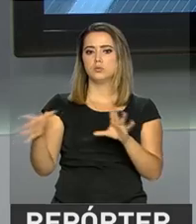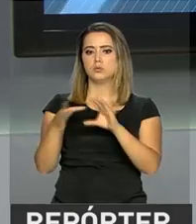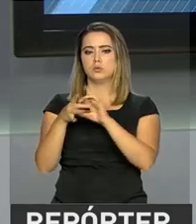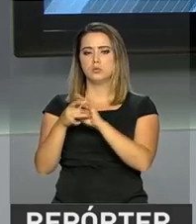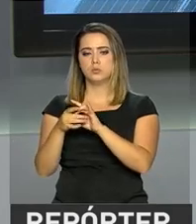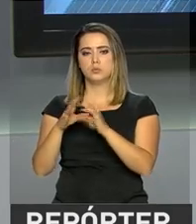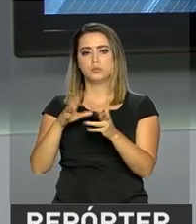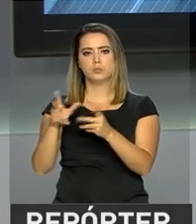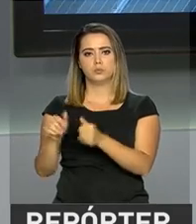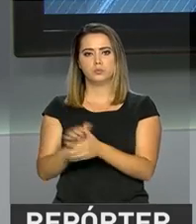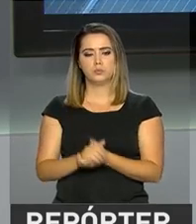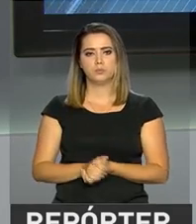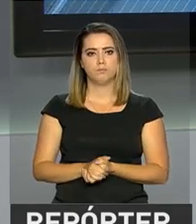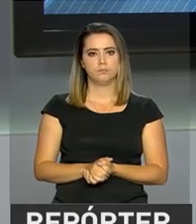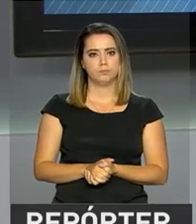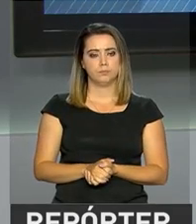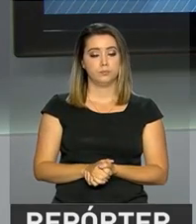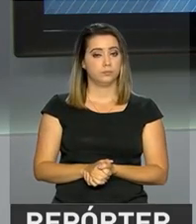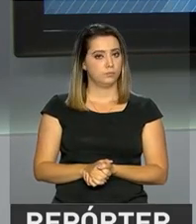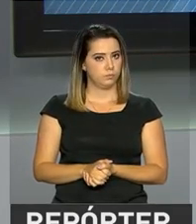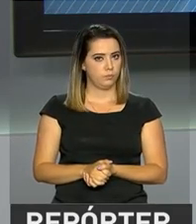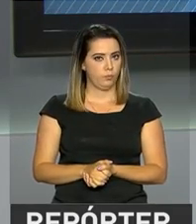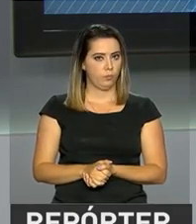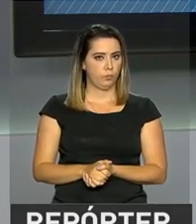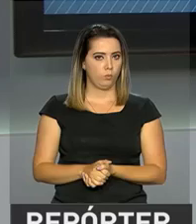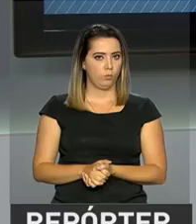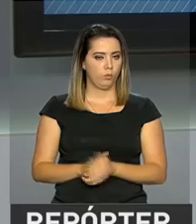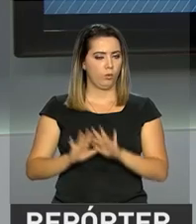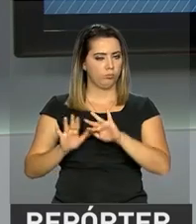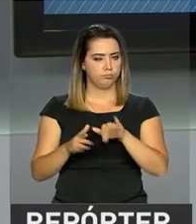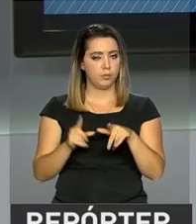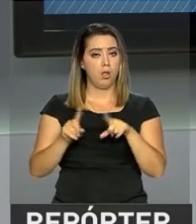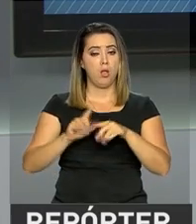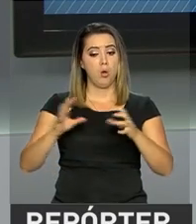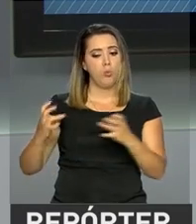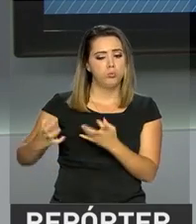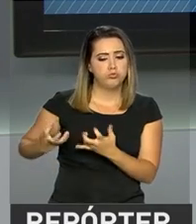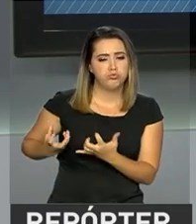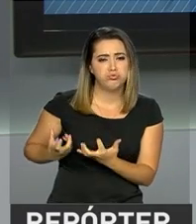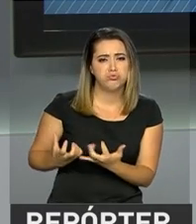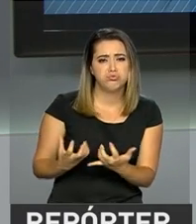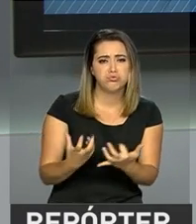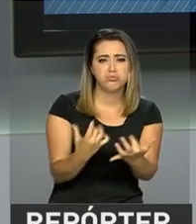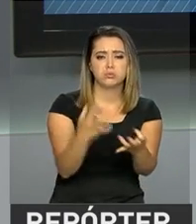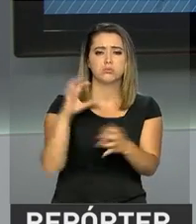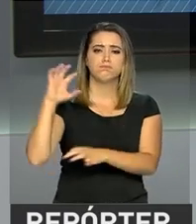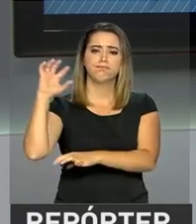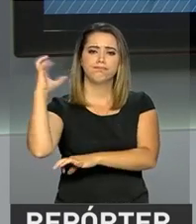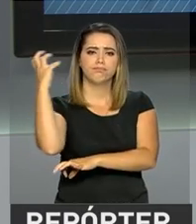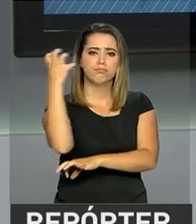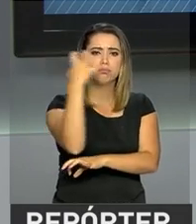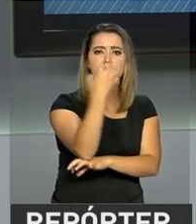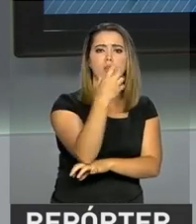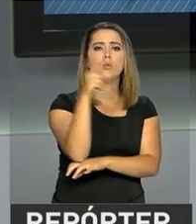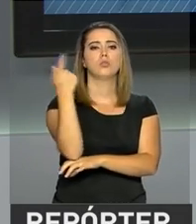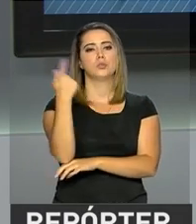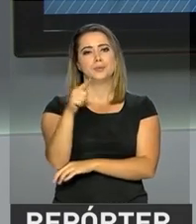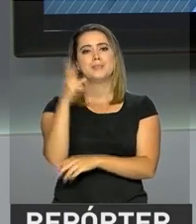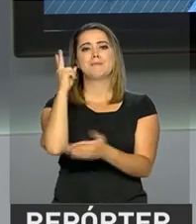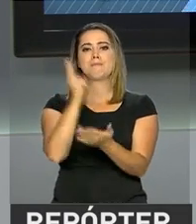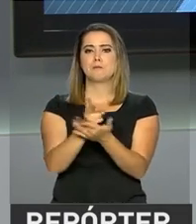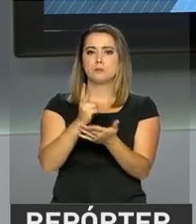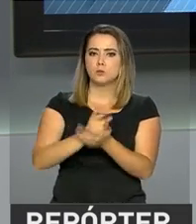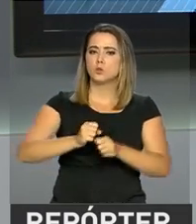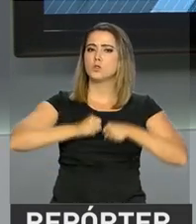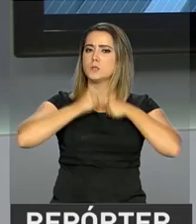mundo. O incêndio que atinge o Parque Nacional da Chapada dos Veadeiros, em Goiás, persiste mesmo com um grande